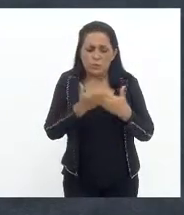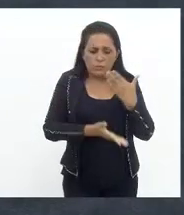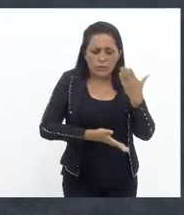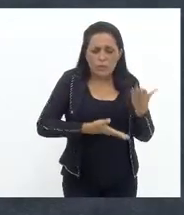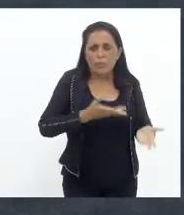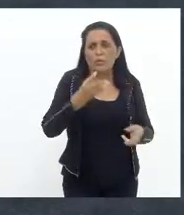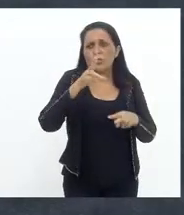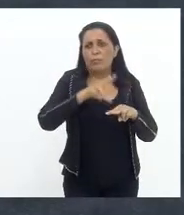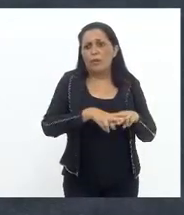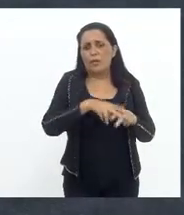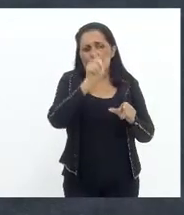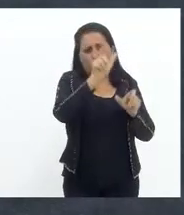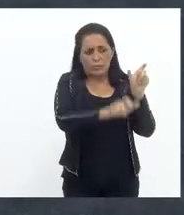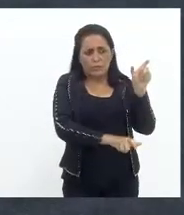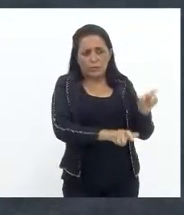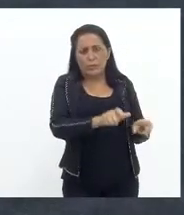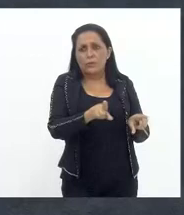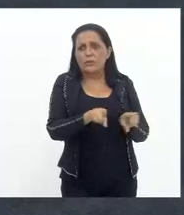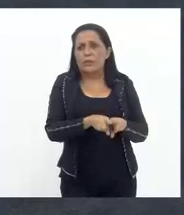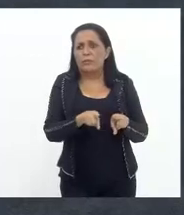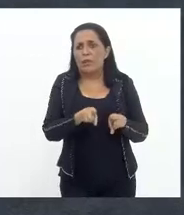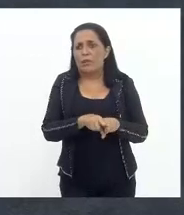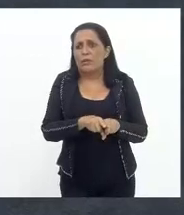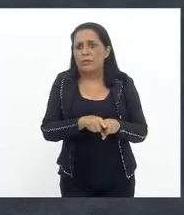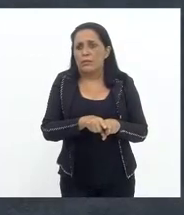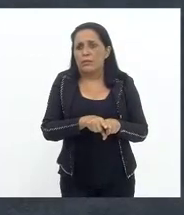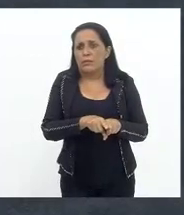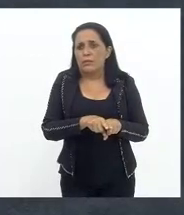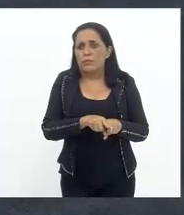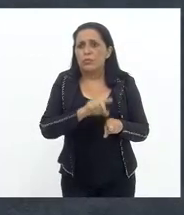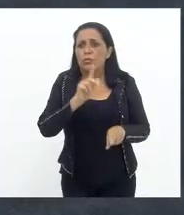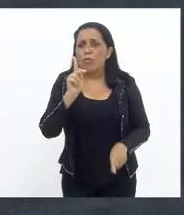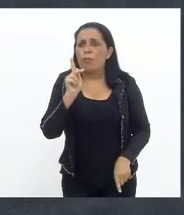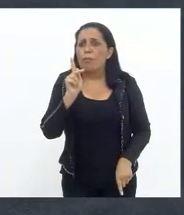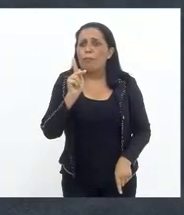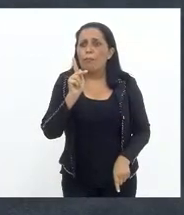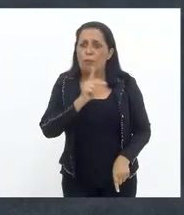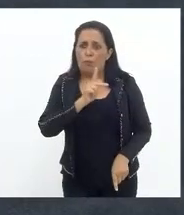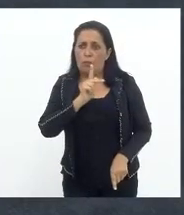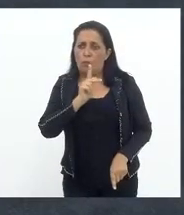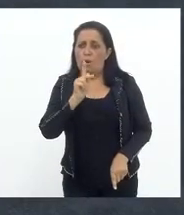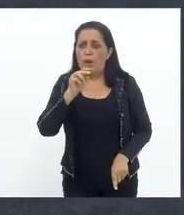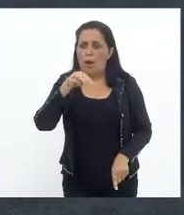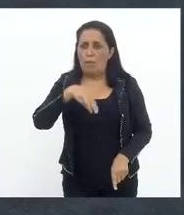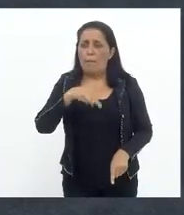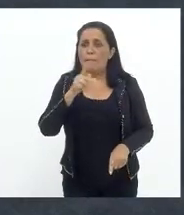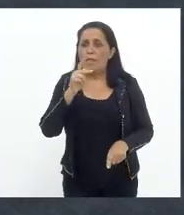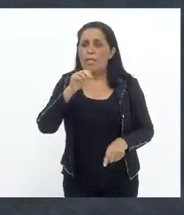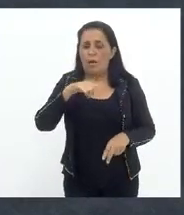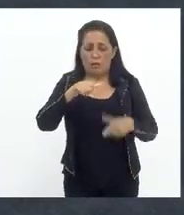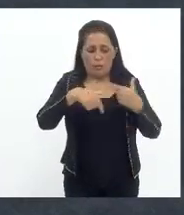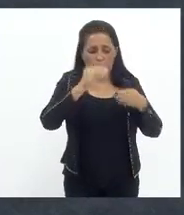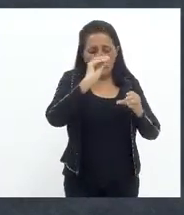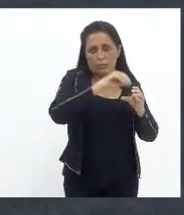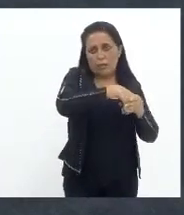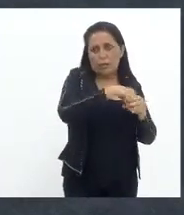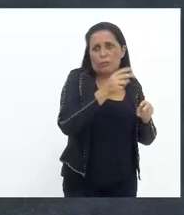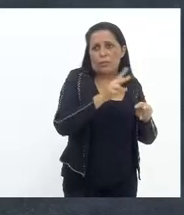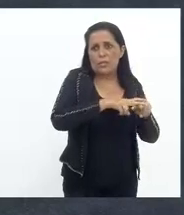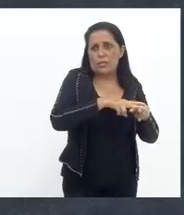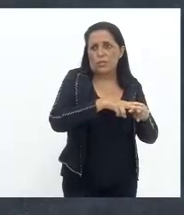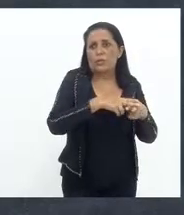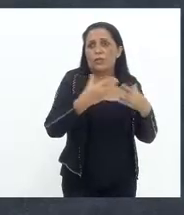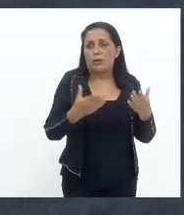tratamento também, não só do preso, mas também do policial penal, que depende dessa classe que está aqui hoje, foi esquecida e agora está sendo lembrado.